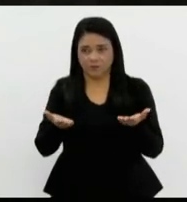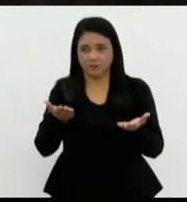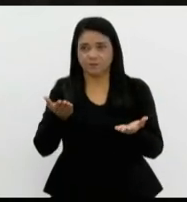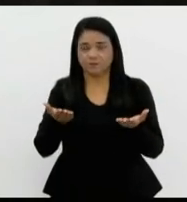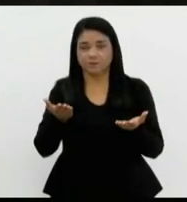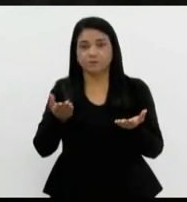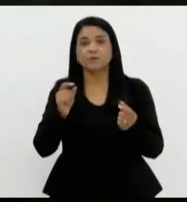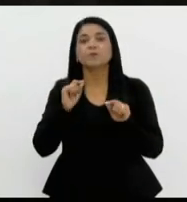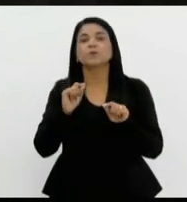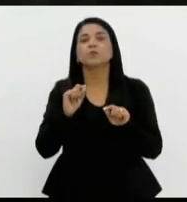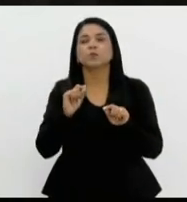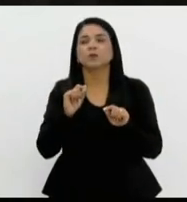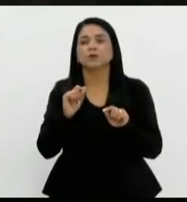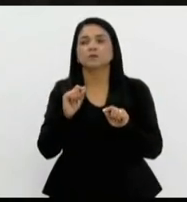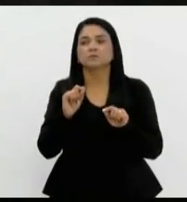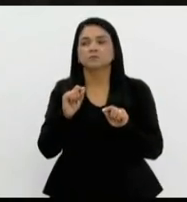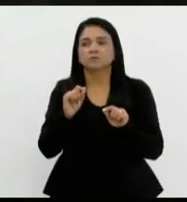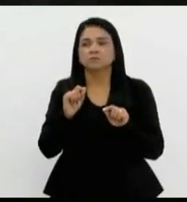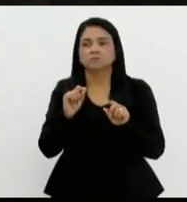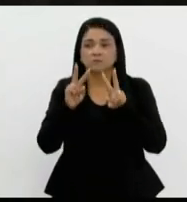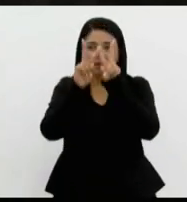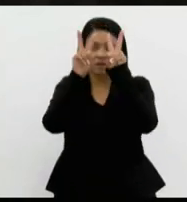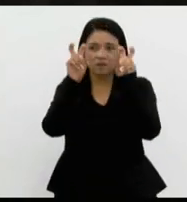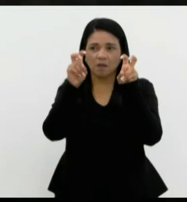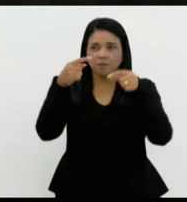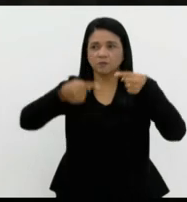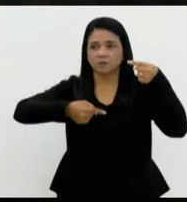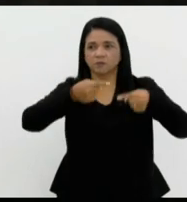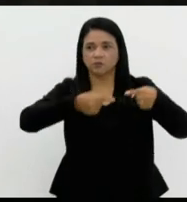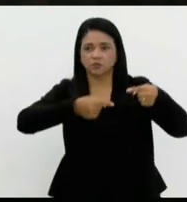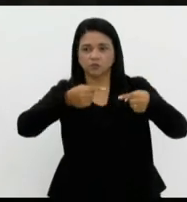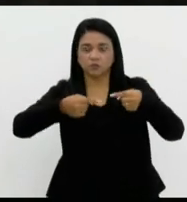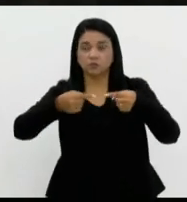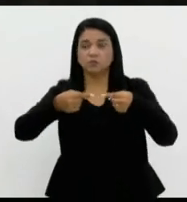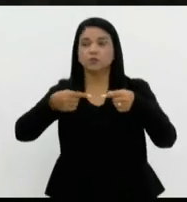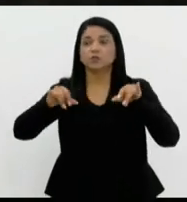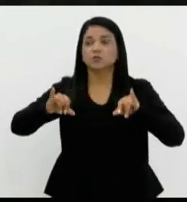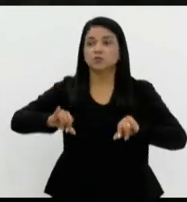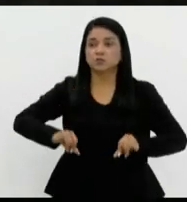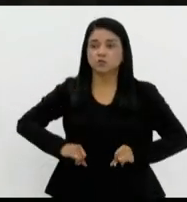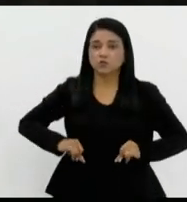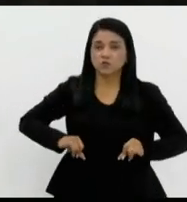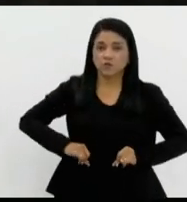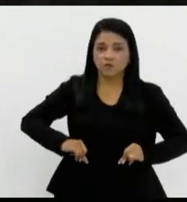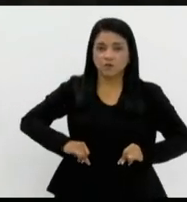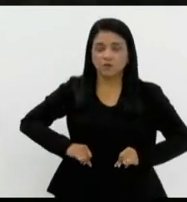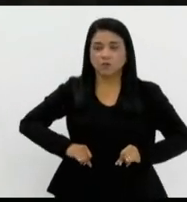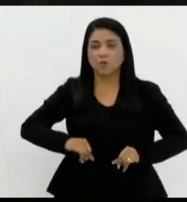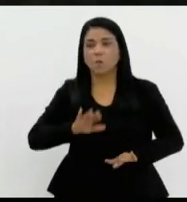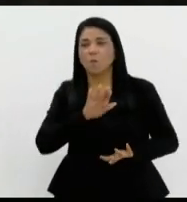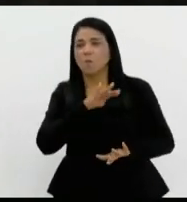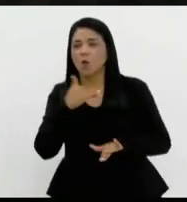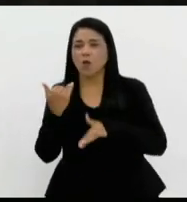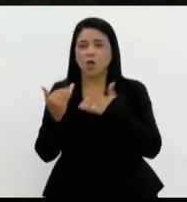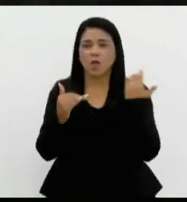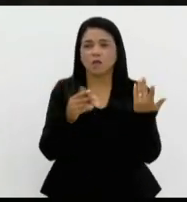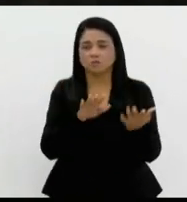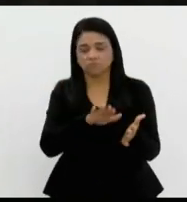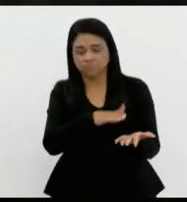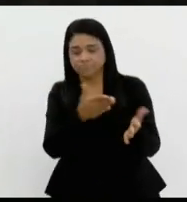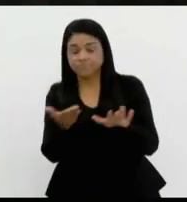e ser a favor daqueles, de fato, que estão sofrendo, que estão morrendo, que a população